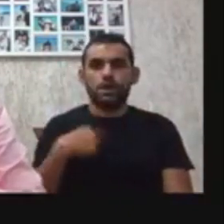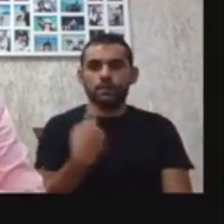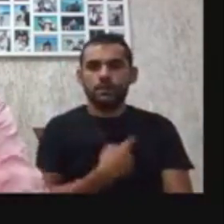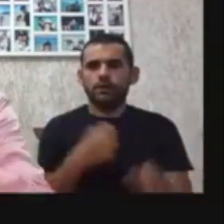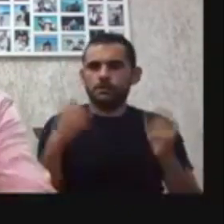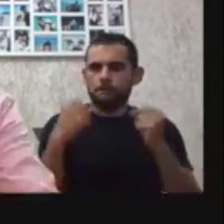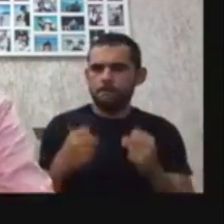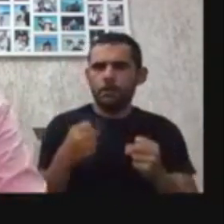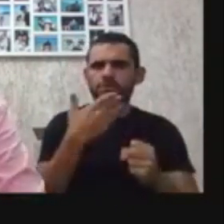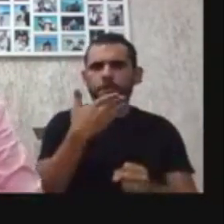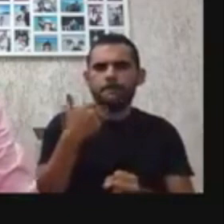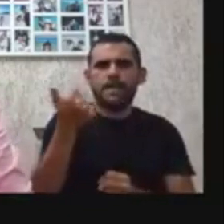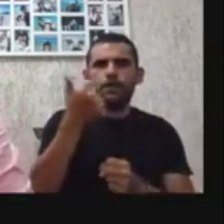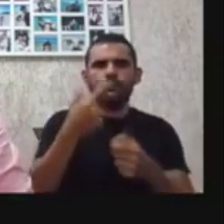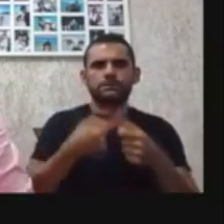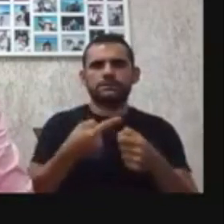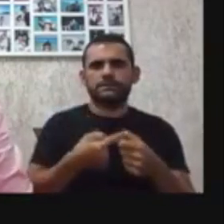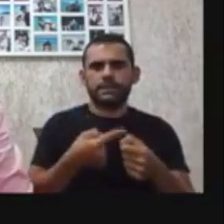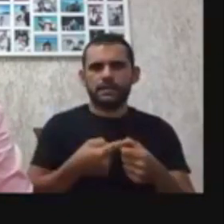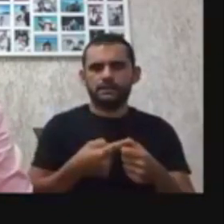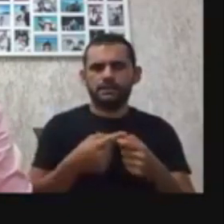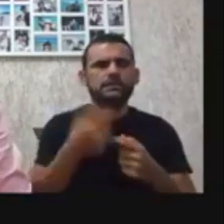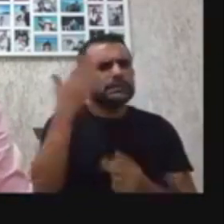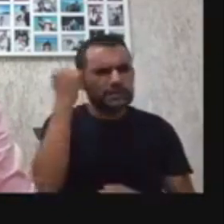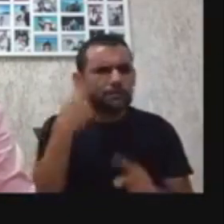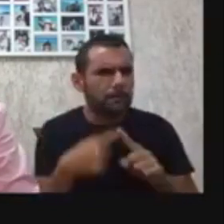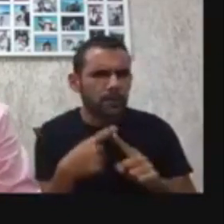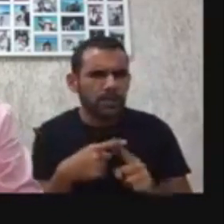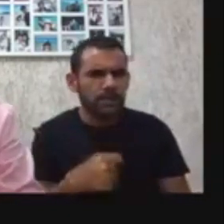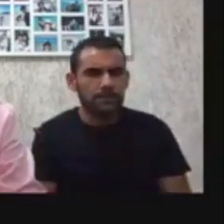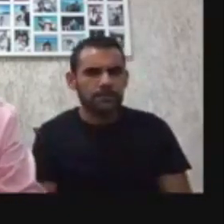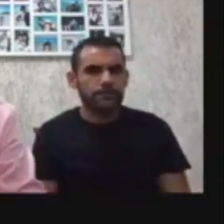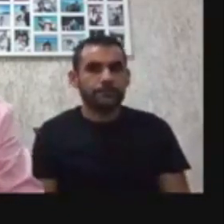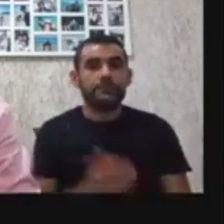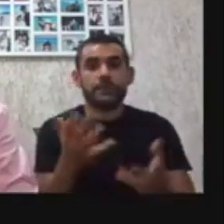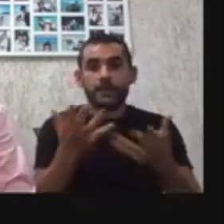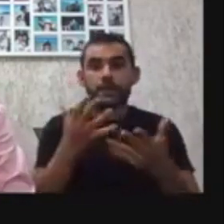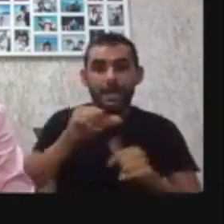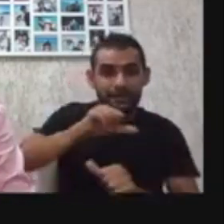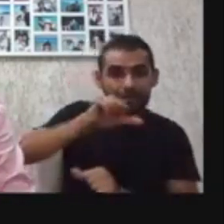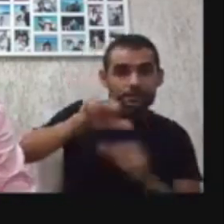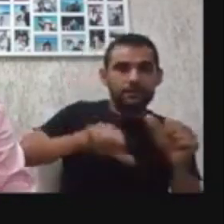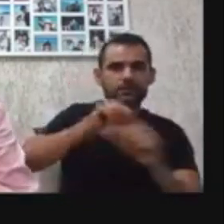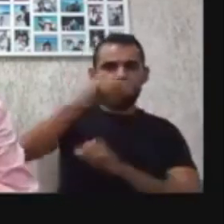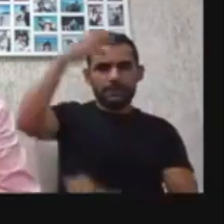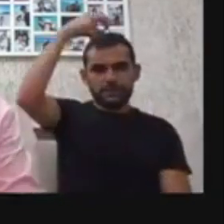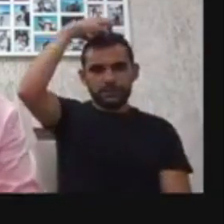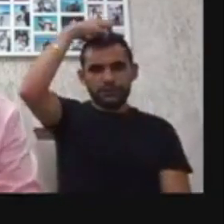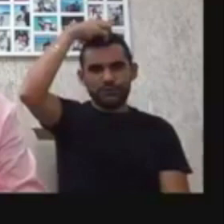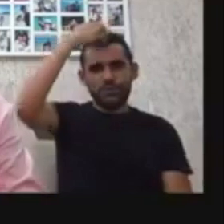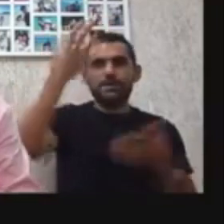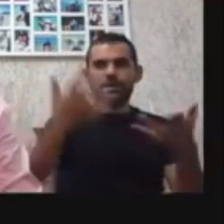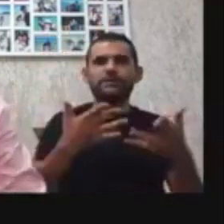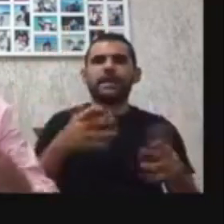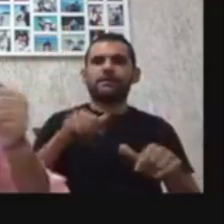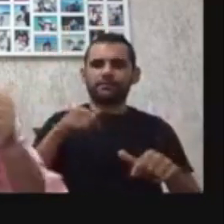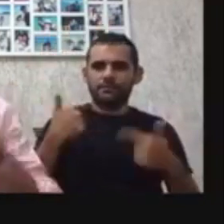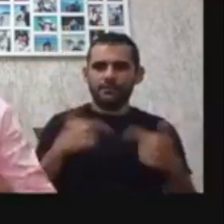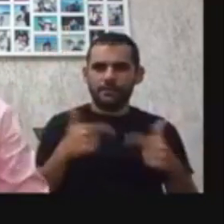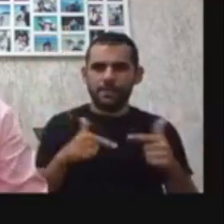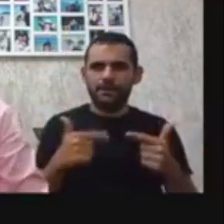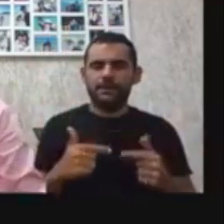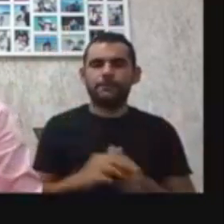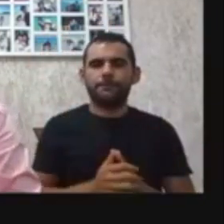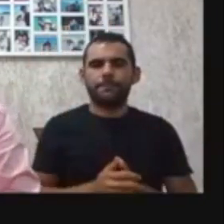podemos fazer o melhor para a nossa cidade. Sabe por quê, Adriano? Nós queremos transformar São João. Nós queremos trabalhar. E nós